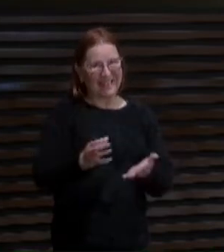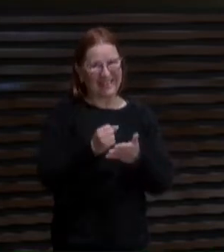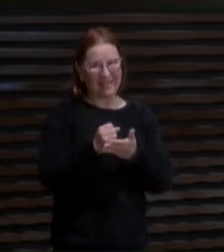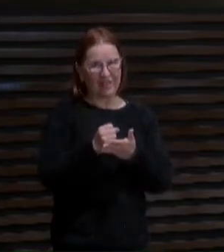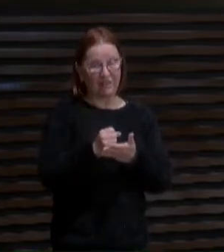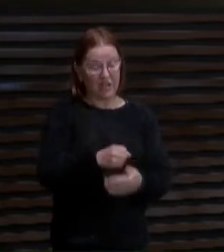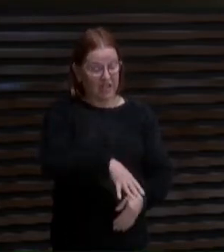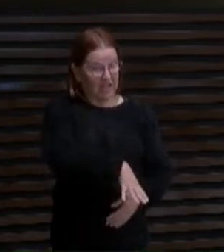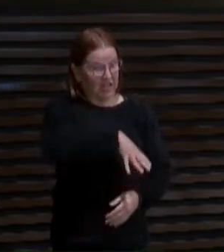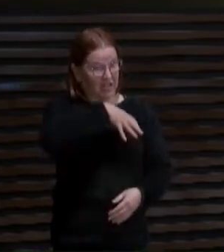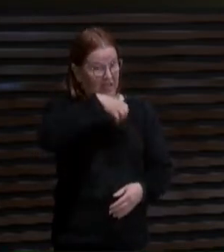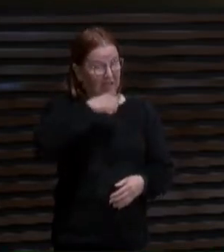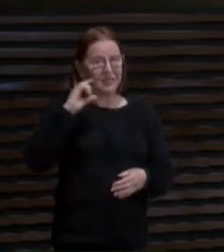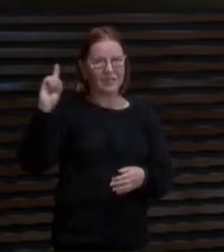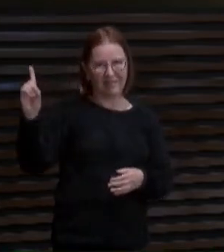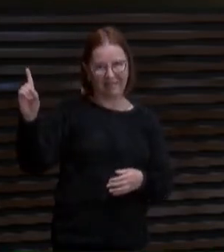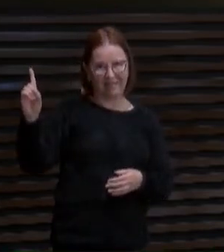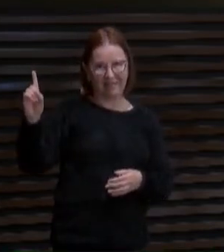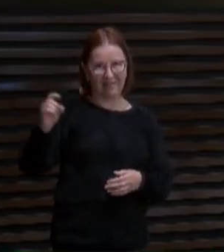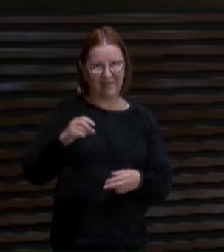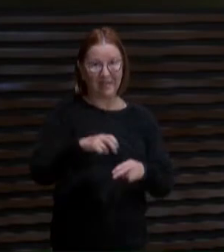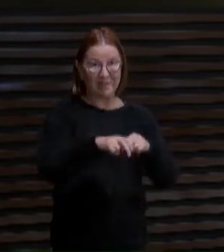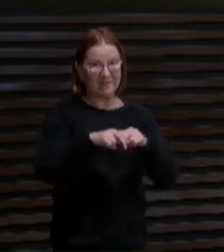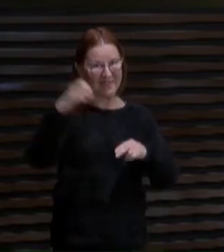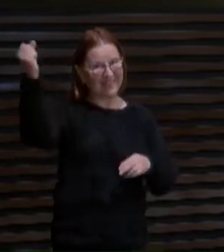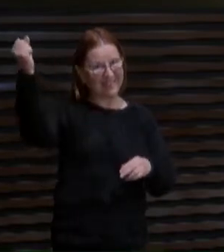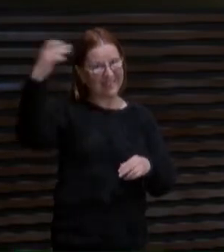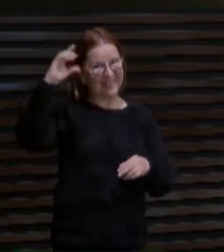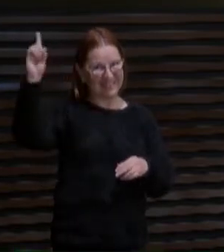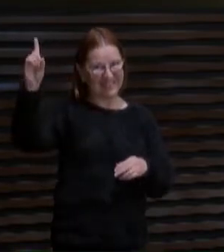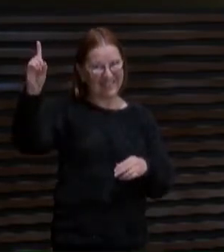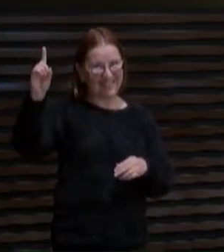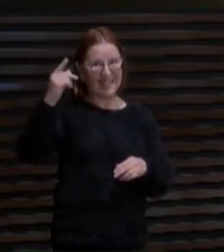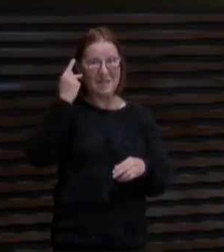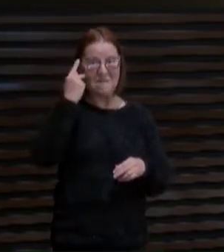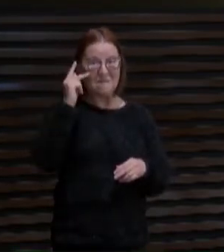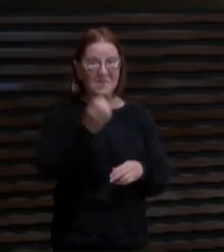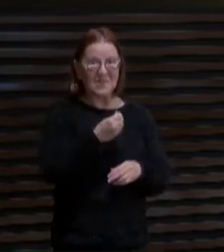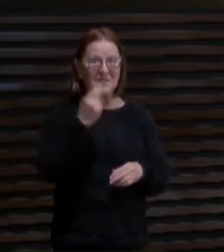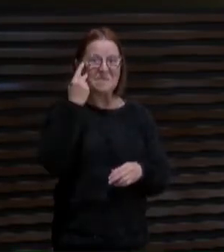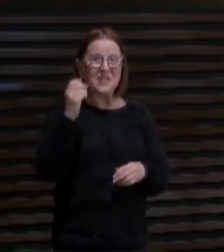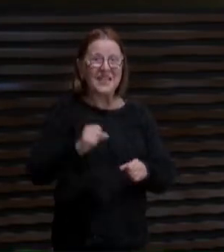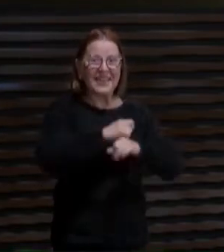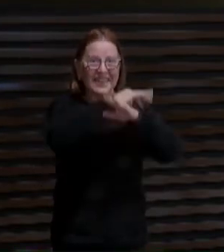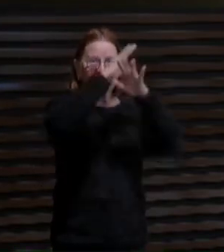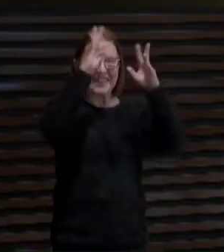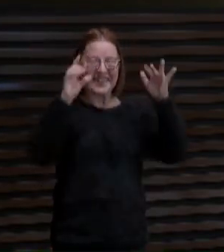da Ira de Deus pela graça de Deus para viver para glória de Deus